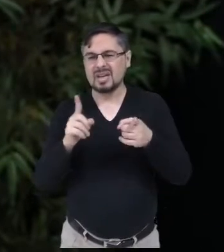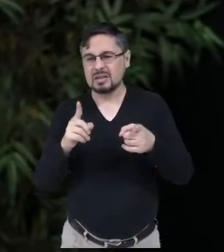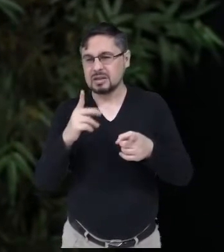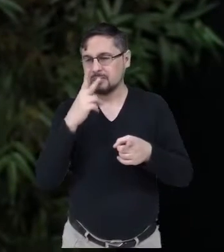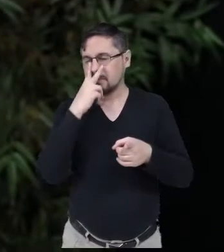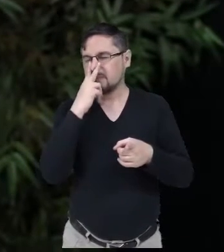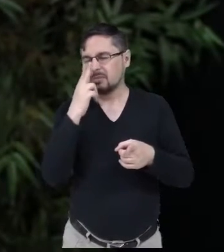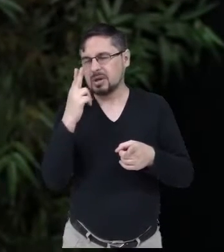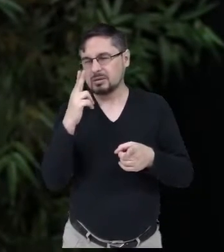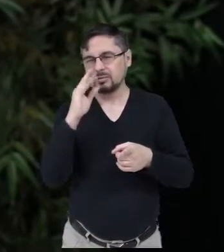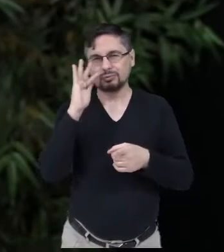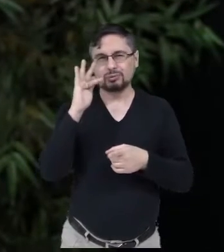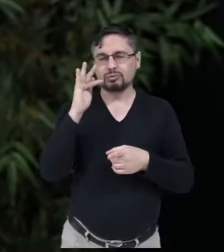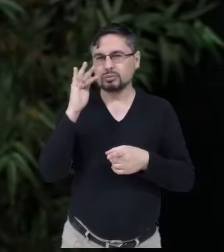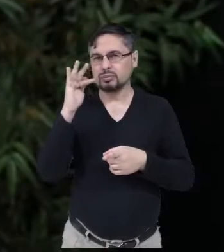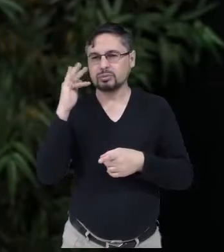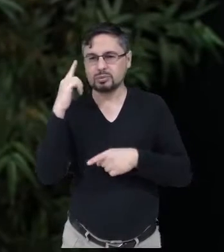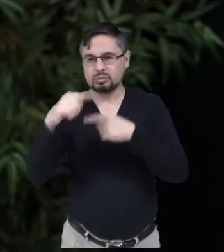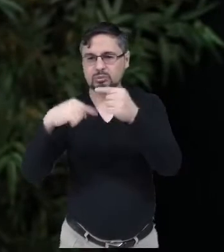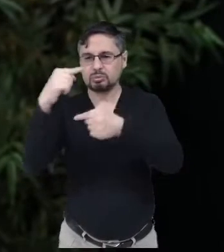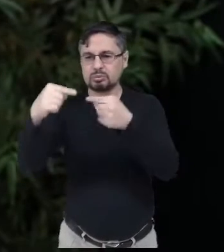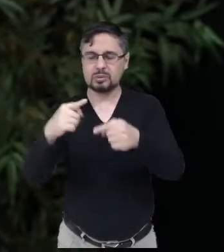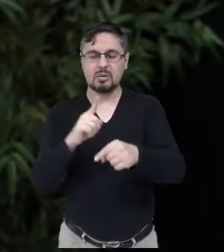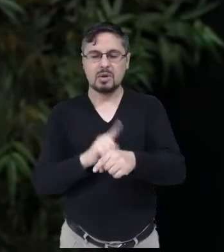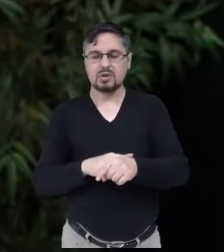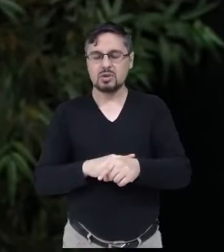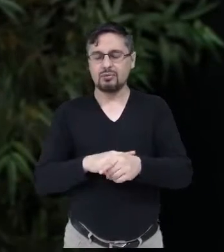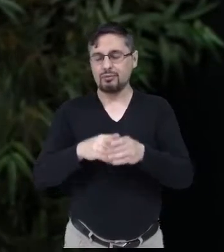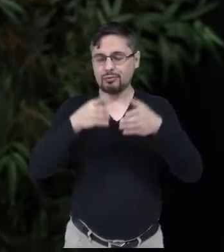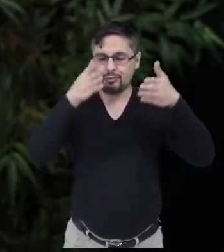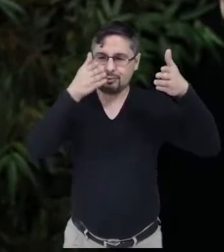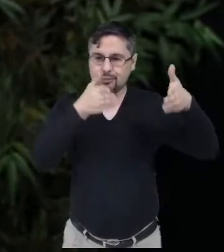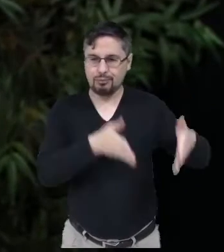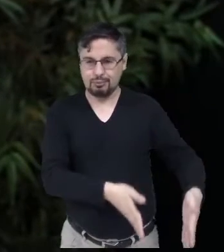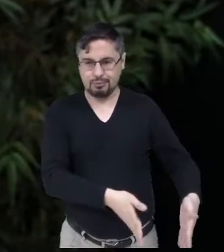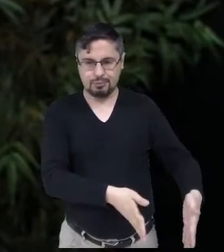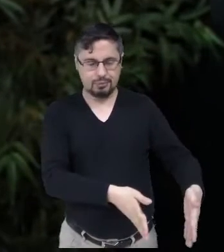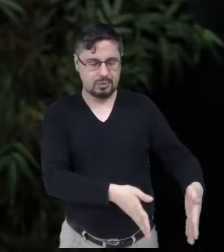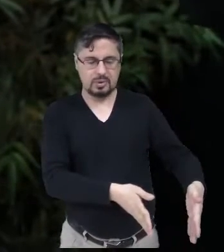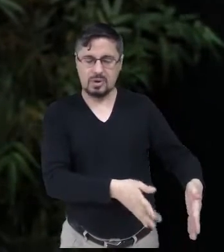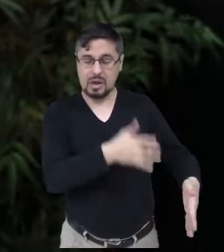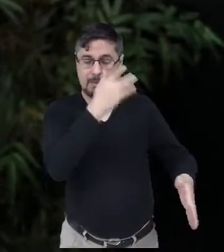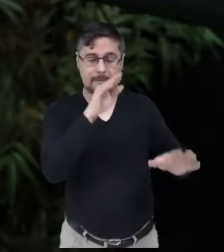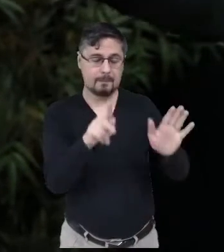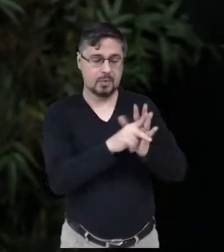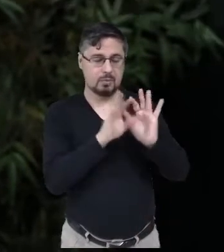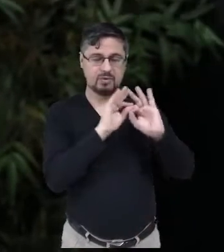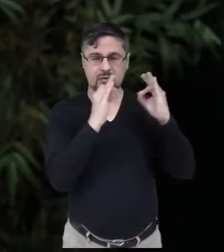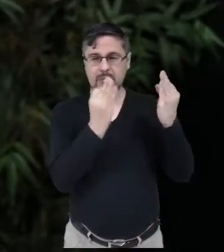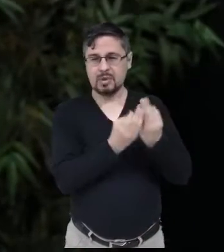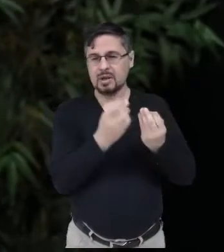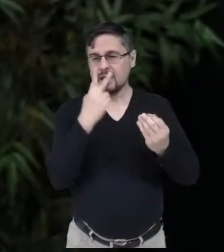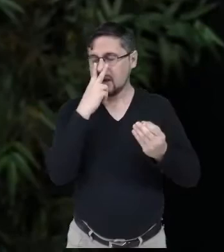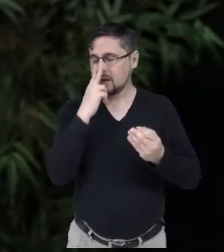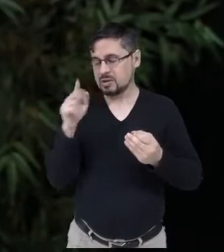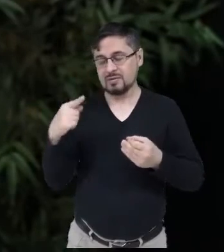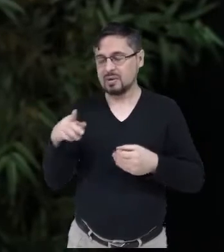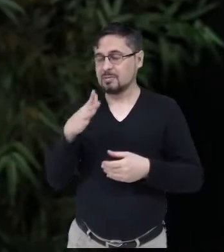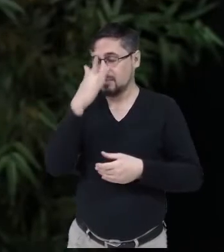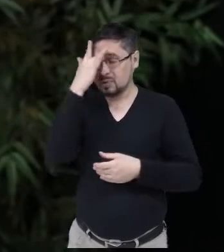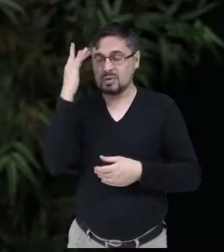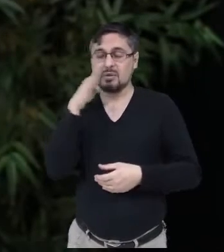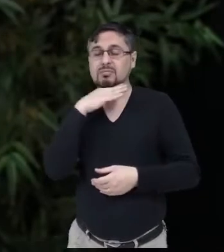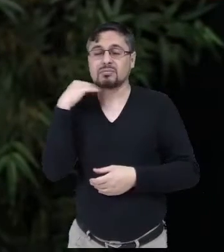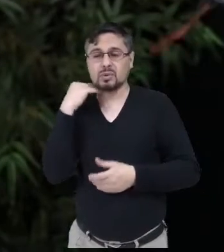sim, um funeral simbólico, que a família considerava essa pessoa afetada como um morto, sim, um homem ou uma mulher morta. O